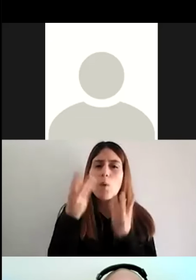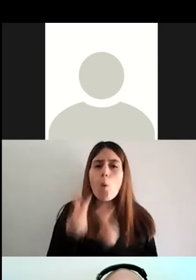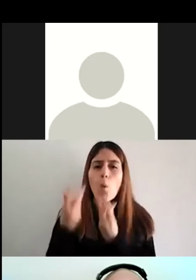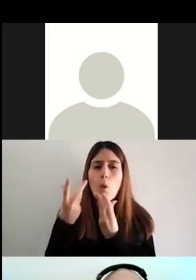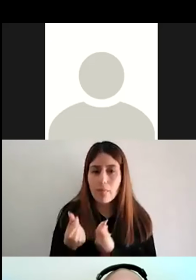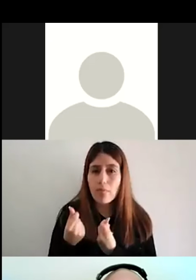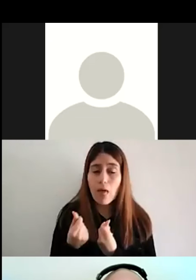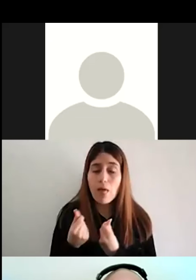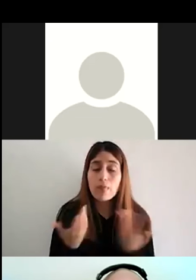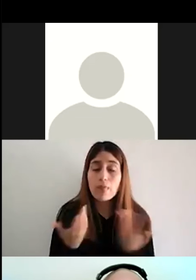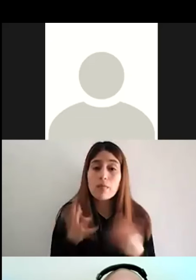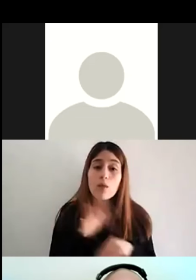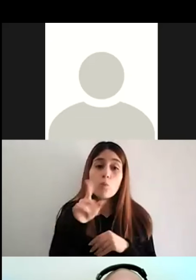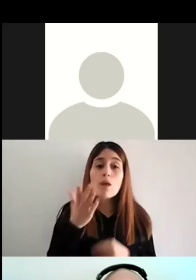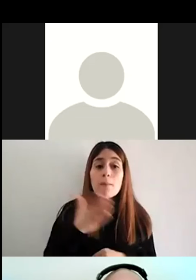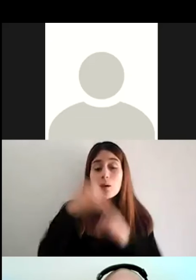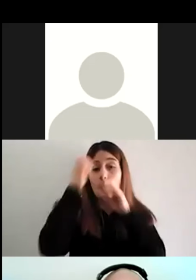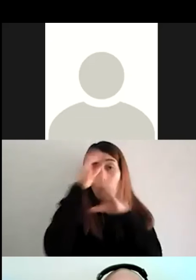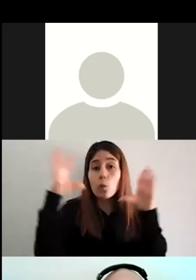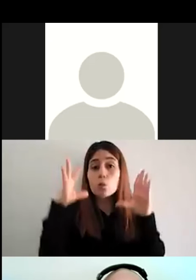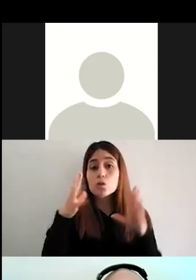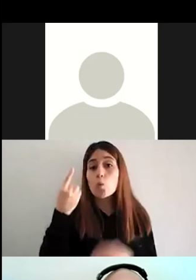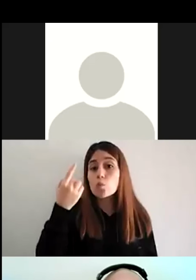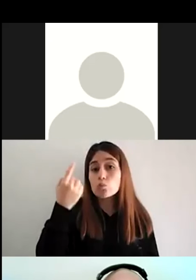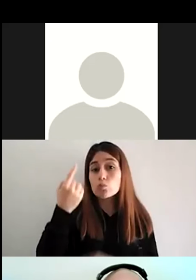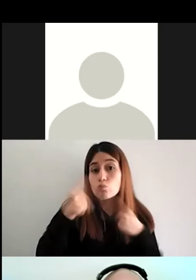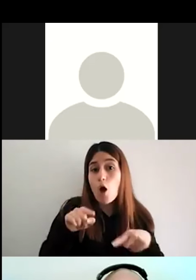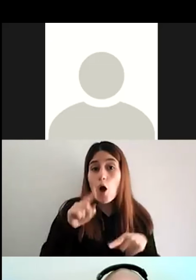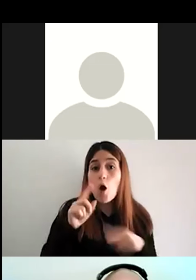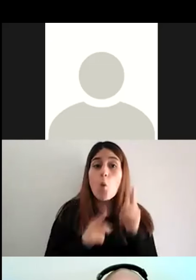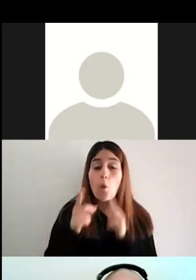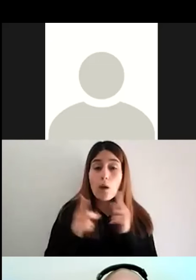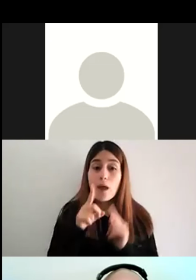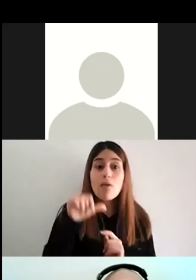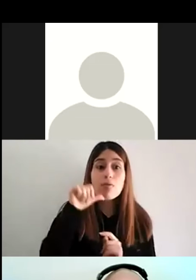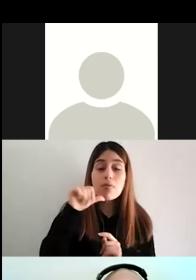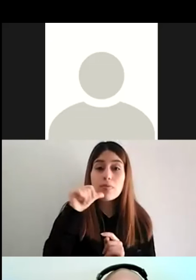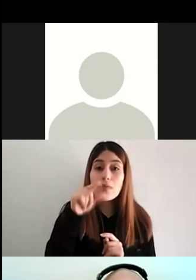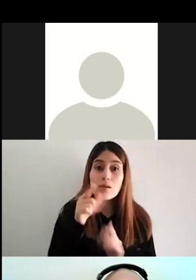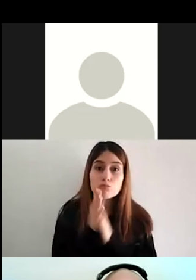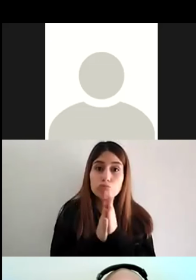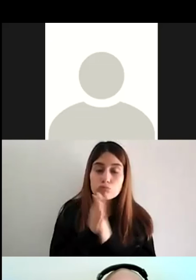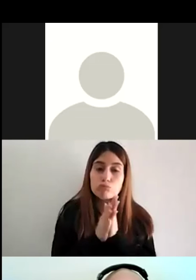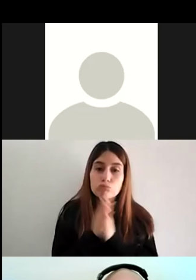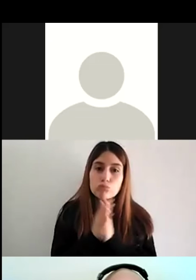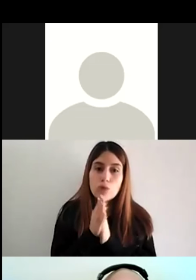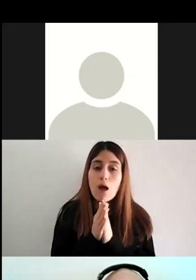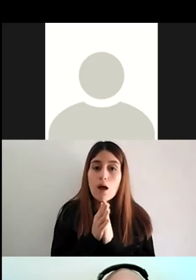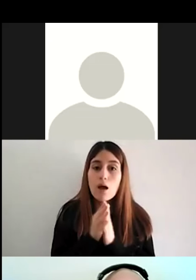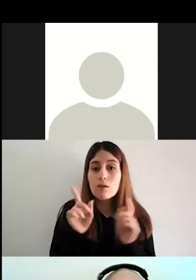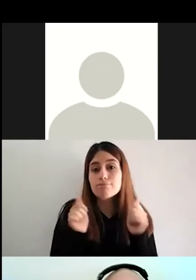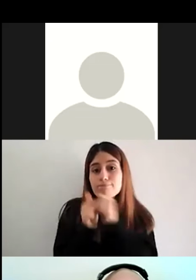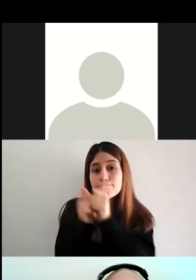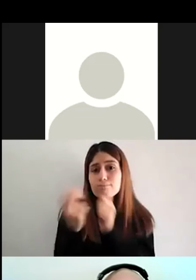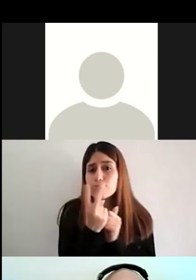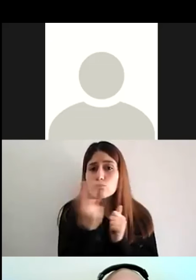E, portanto, a única ilação que podemos tirar daqui é que a tendência da utilização seguiu a tendência da